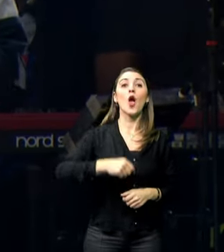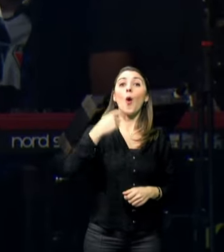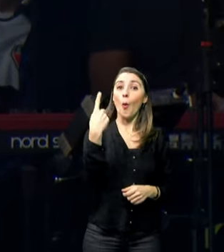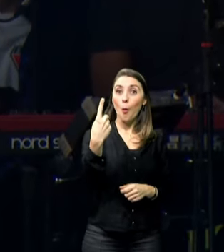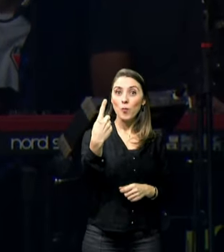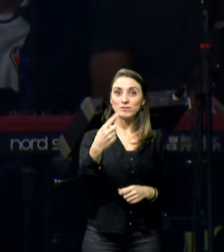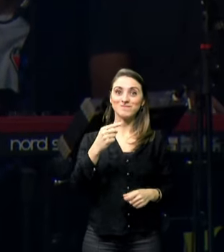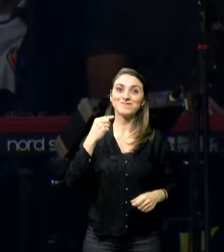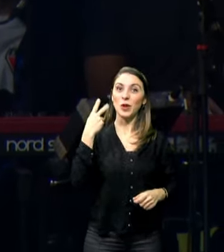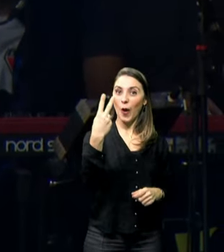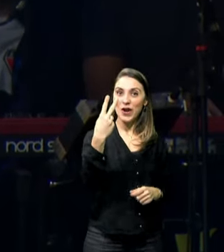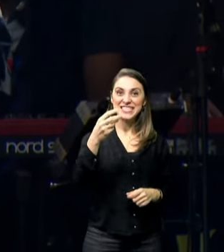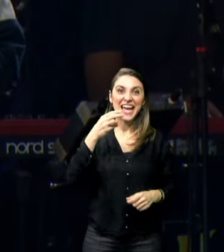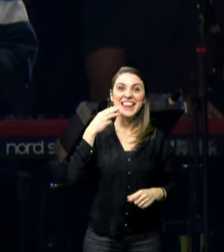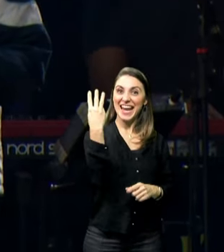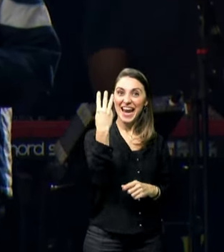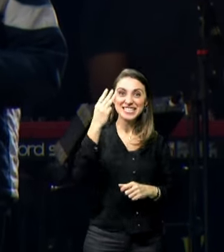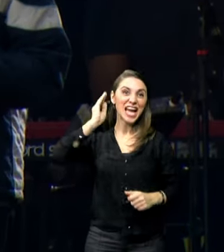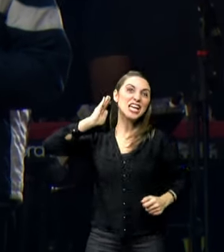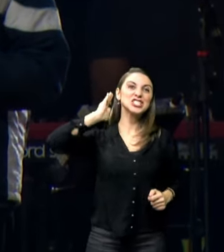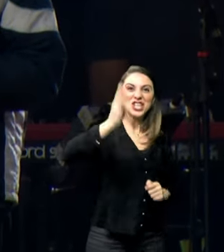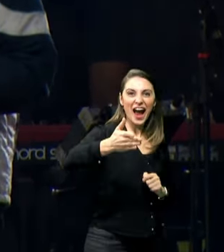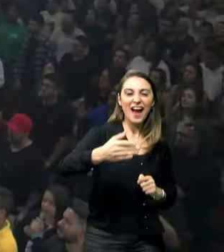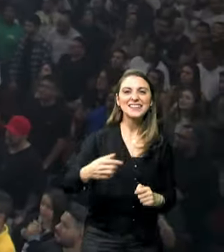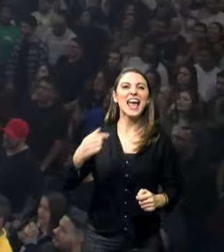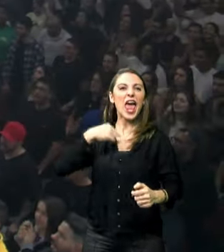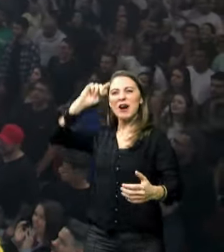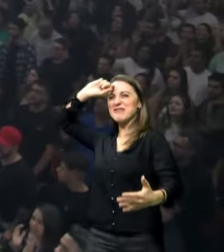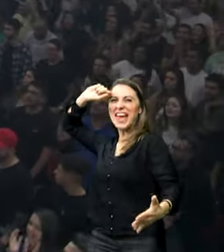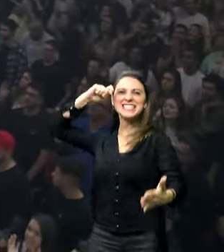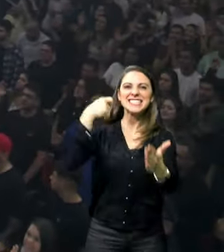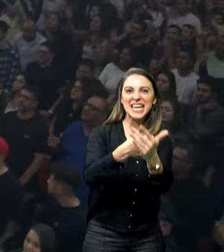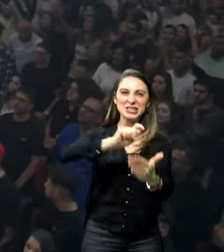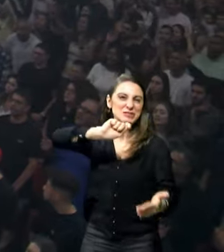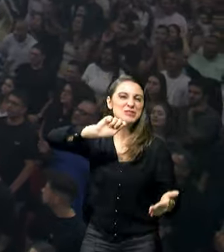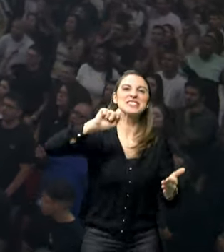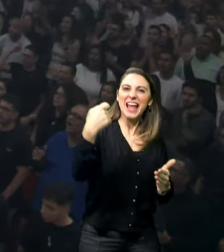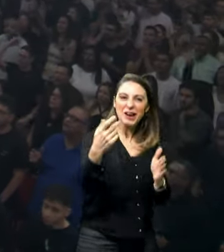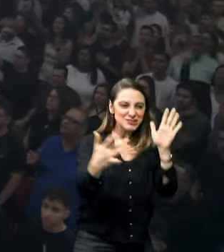Um, dois, três, já!